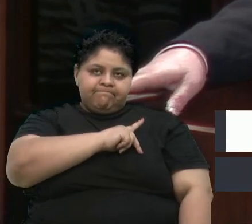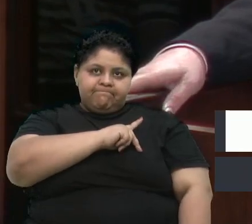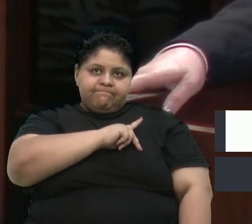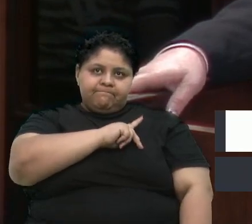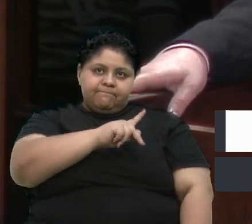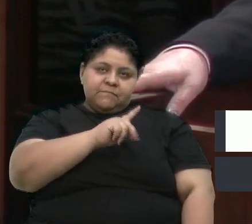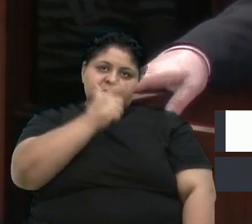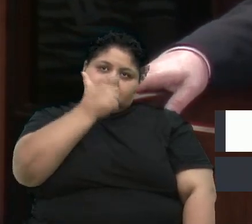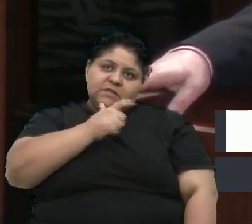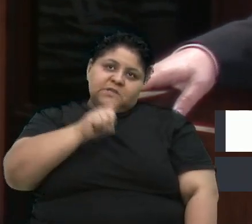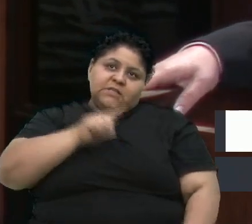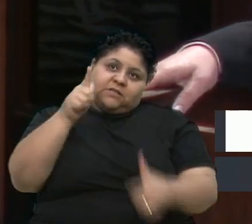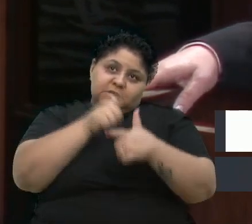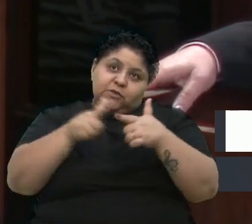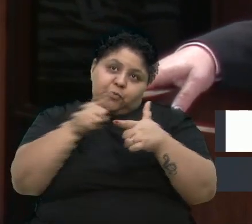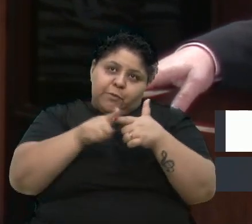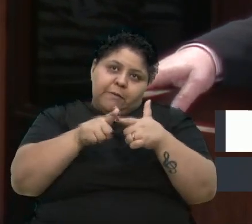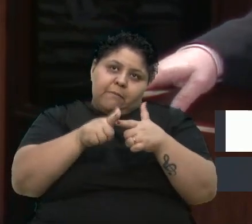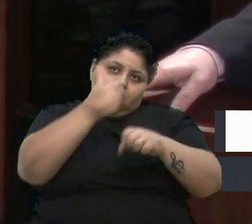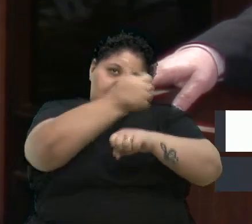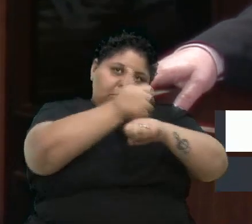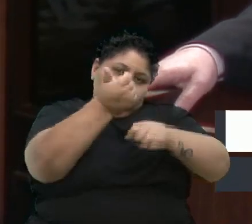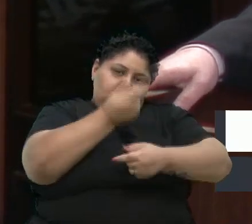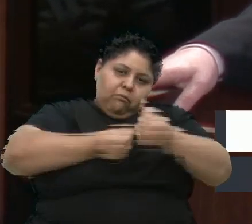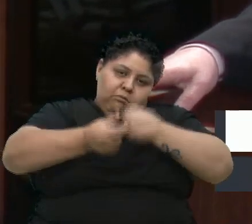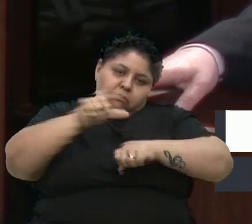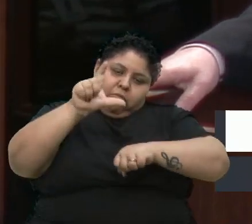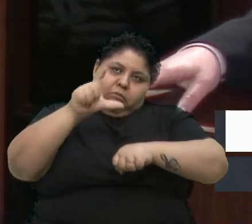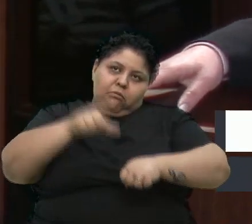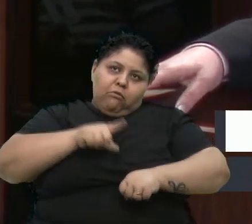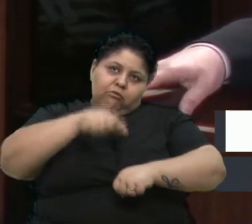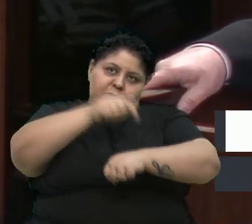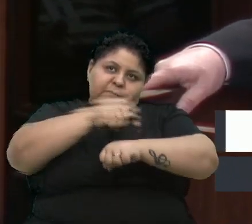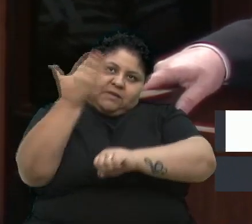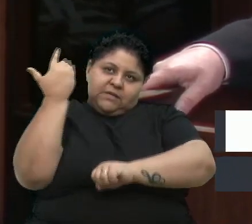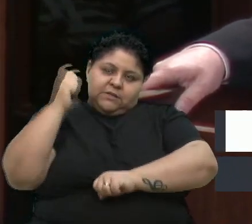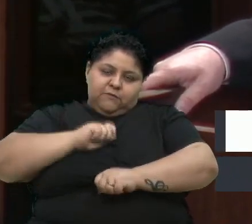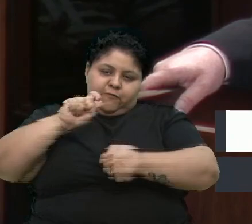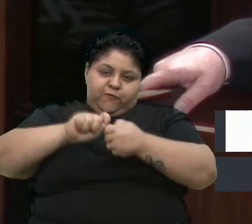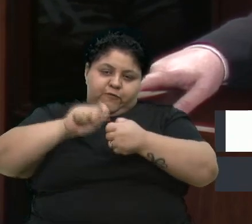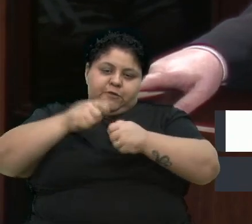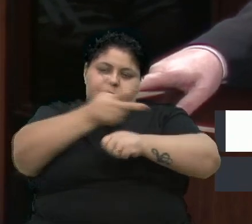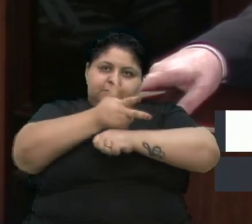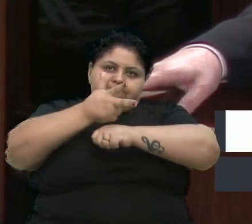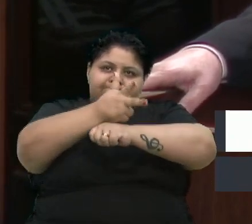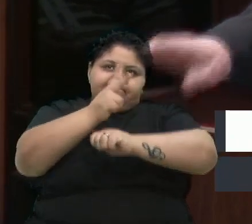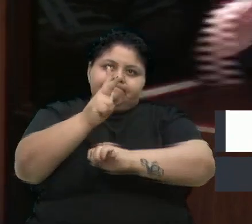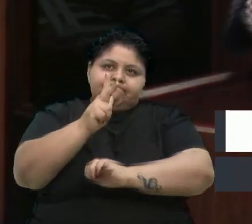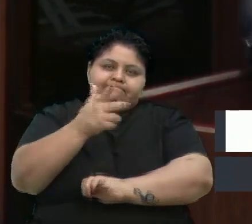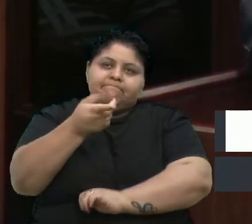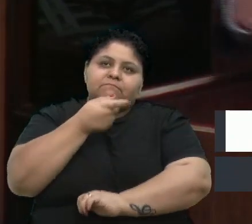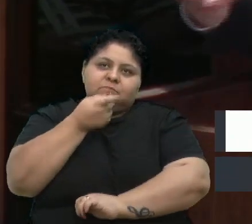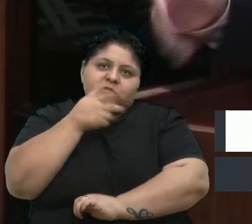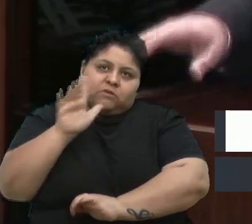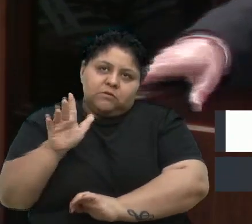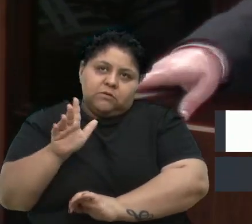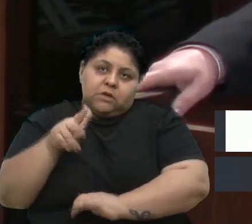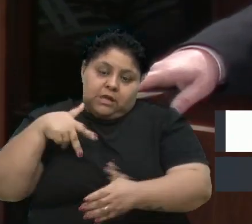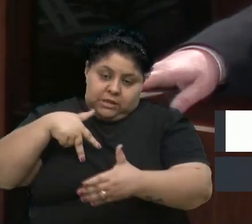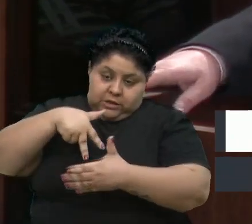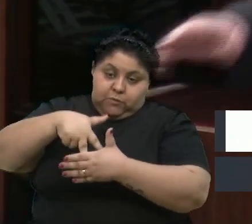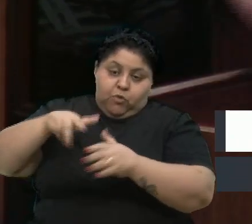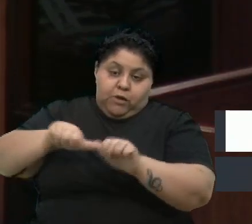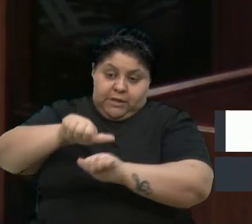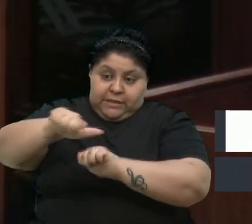que tem algum problema com os economistas. Há um tempo atrás eu fiz um vídeo aqui, onde ele disse... Vídeo não, uma tribuna que virou um